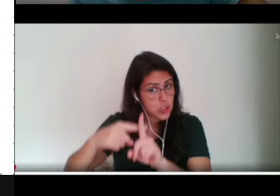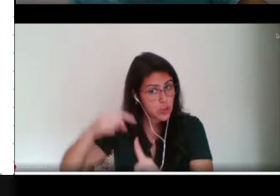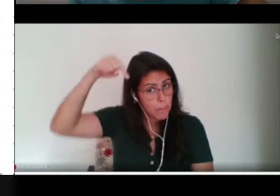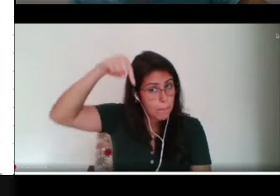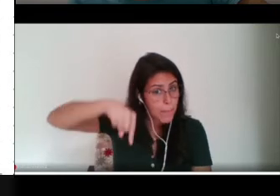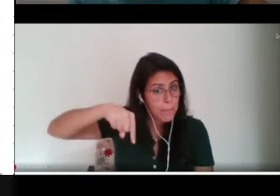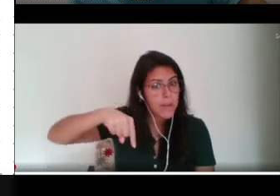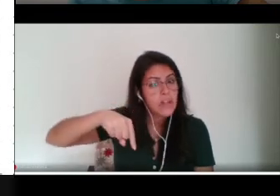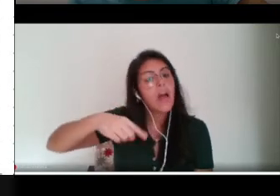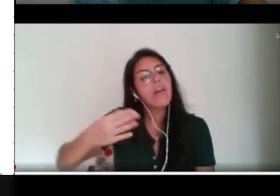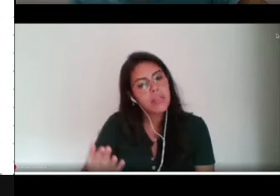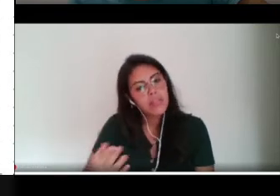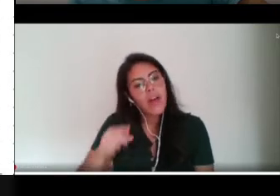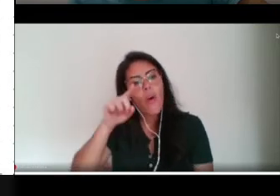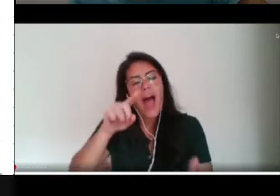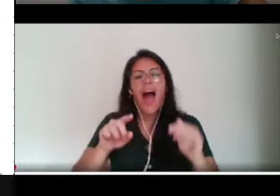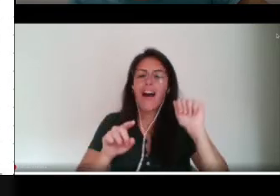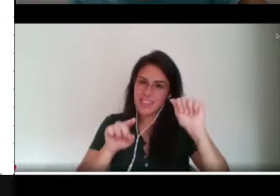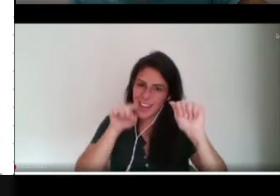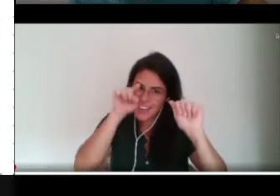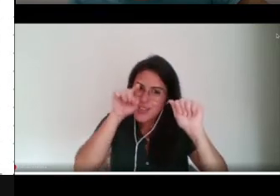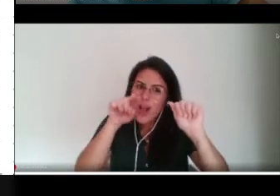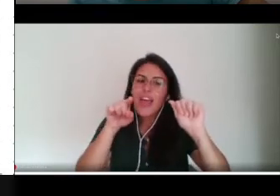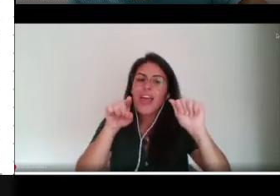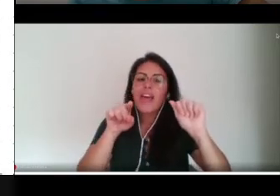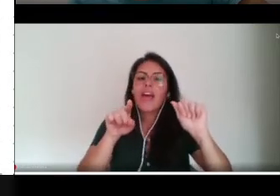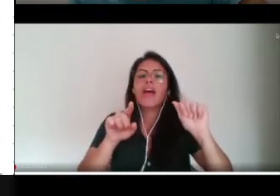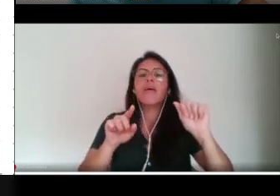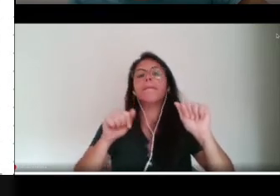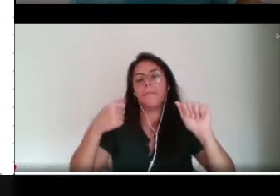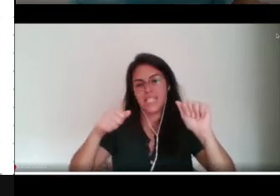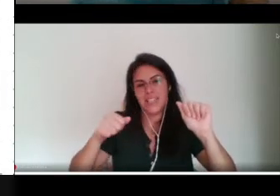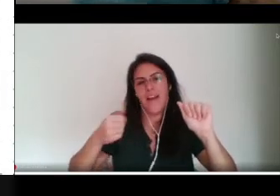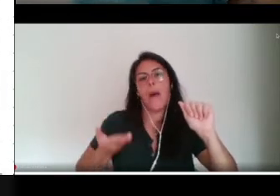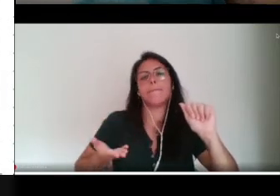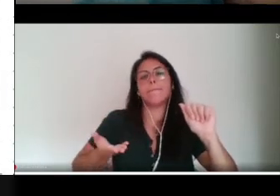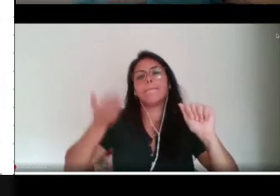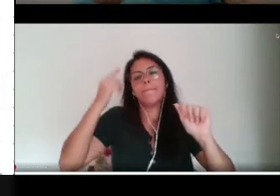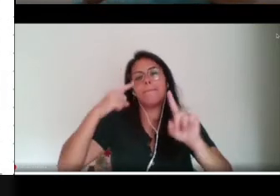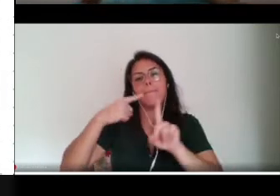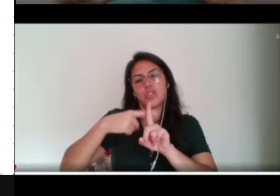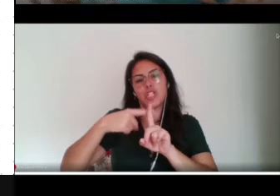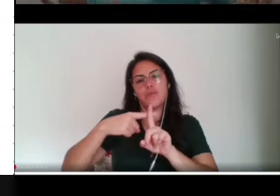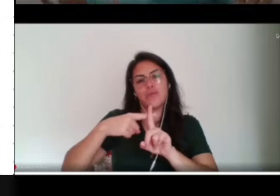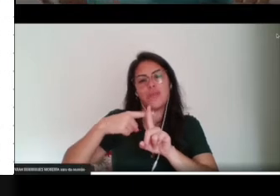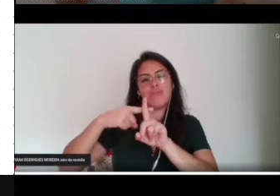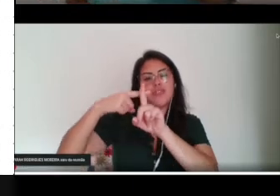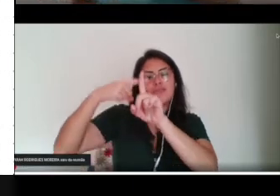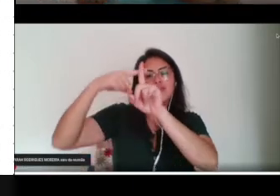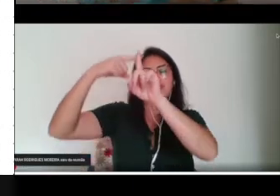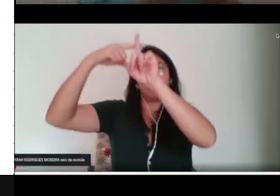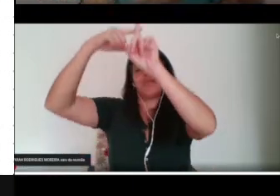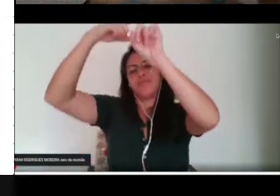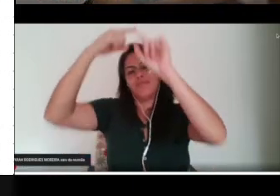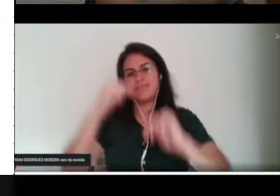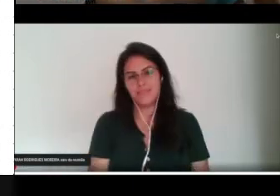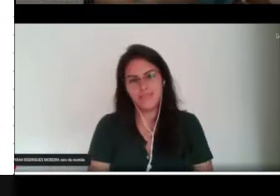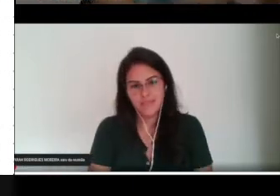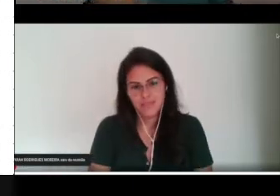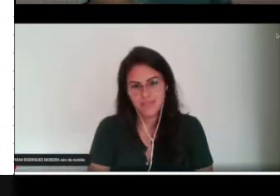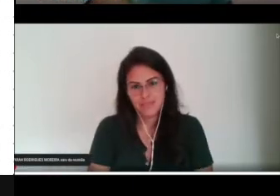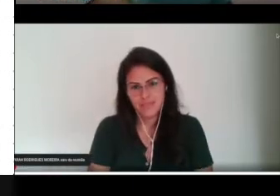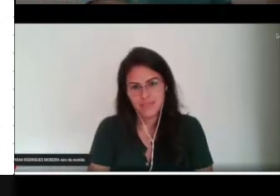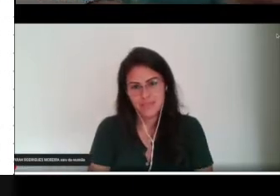ser mais, né? 10 metros por segundo ao quadrado. Então, não confundam as coisas. Uma coisa é